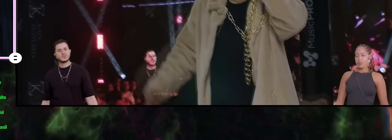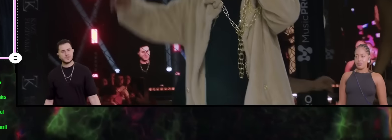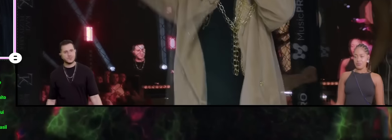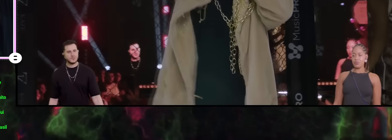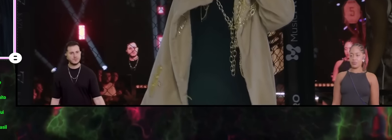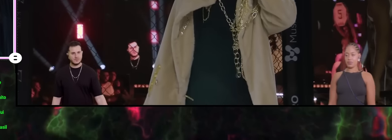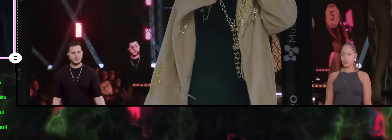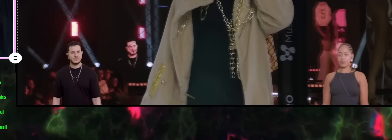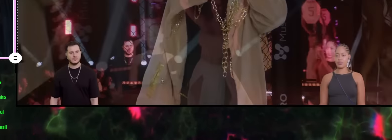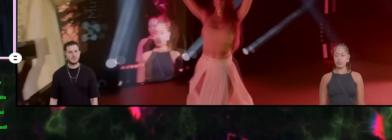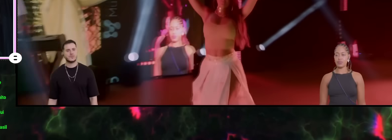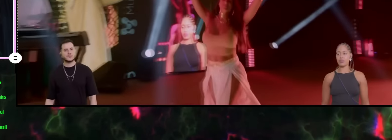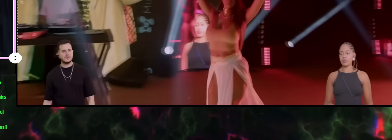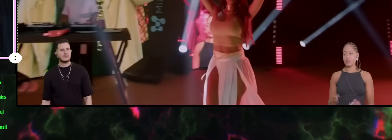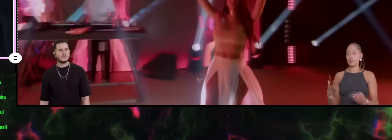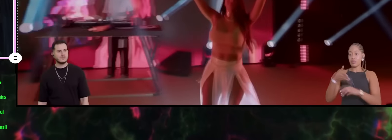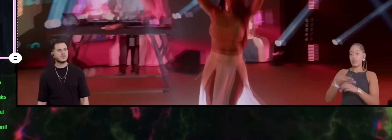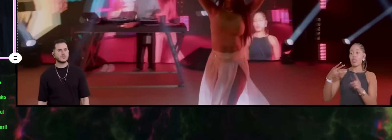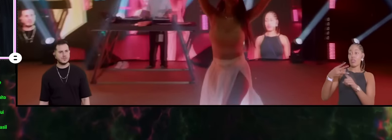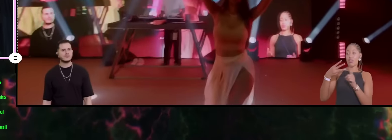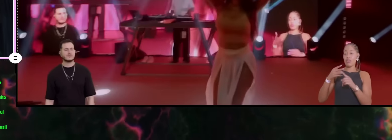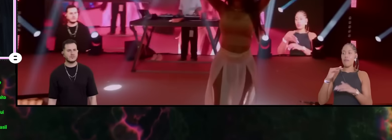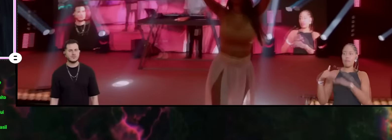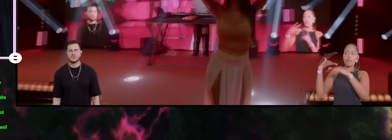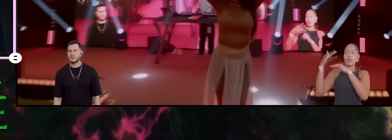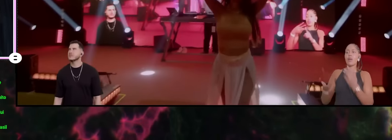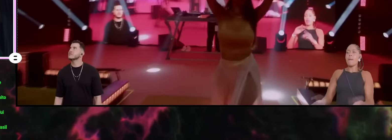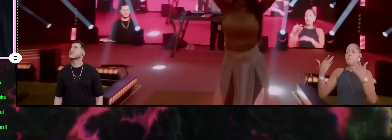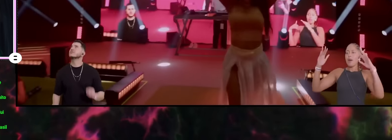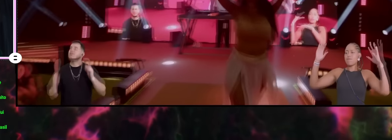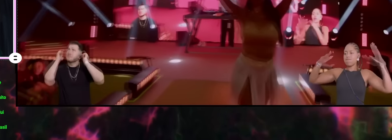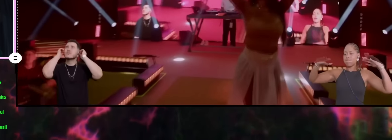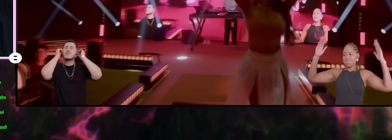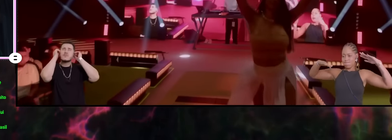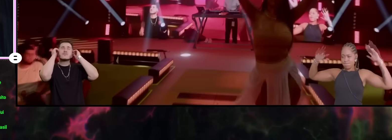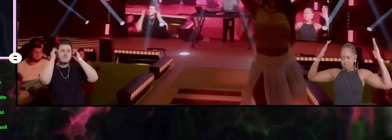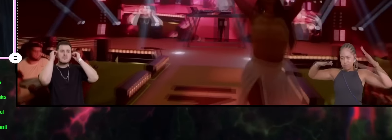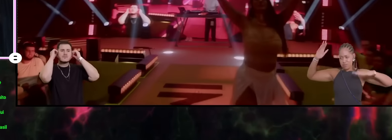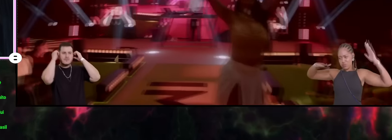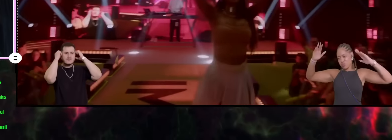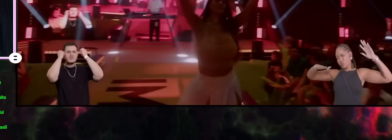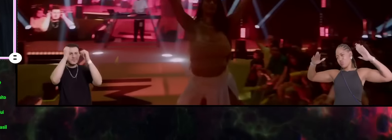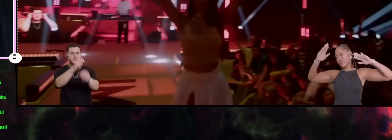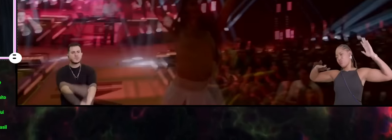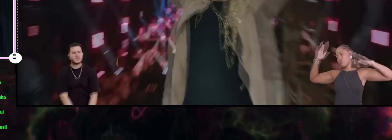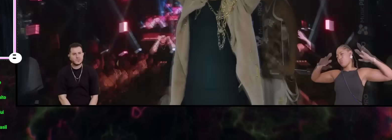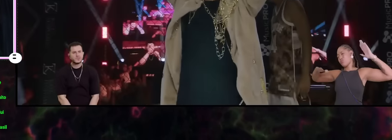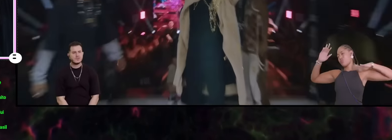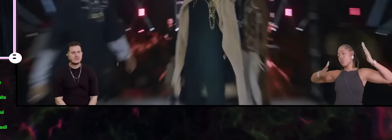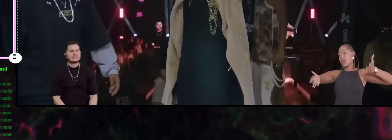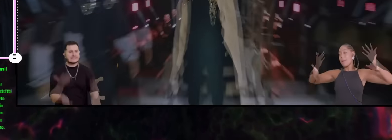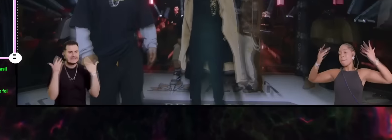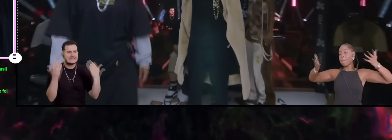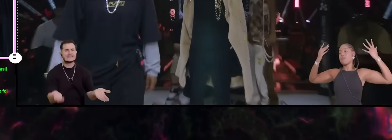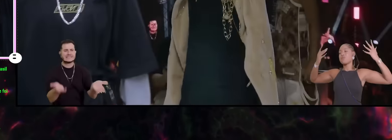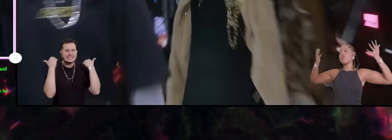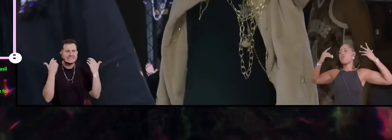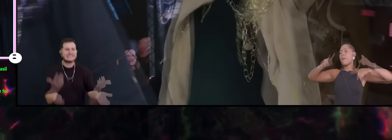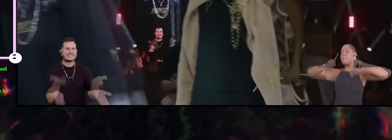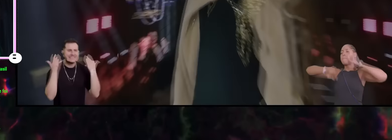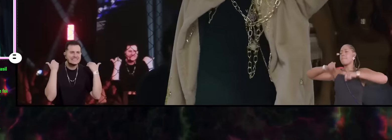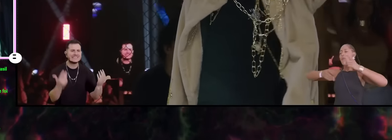que passa o trio pra próxima fase. Então joga a mão pra cima. Joga a mão pra geral, porra. Joga a mão pro outro, é